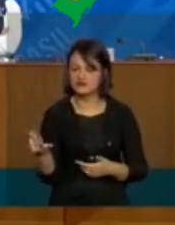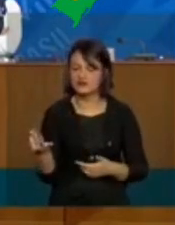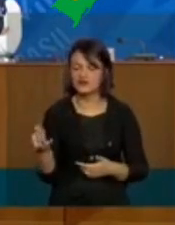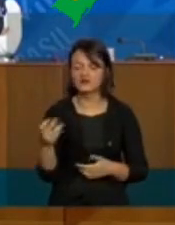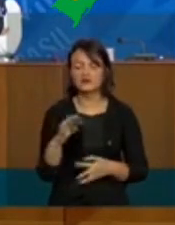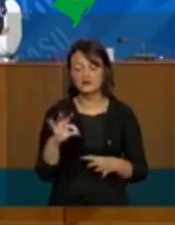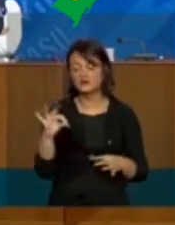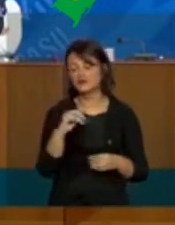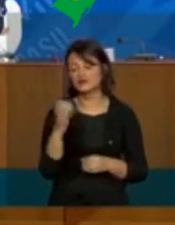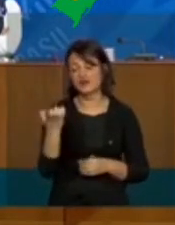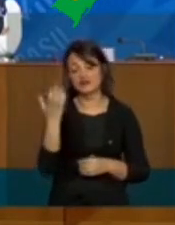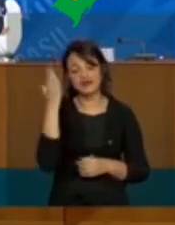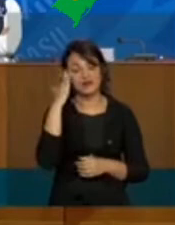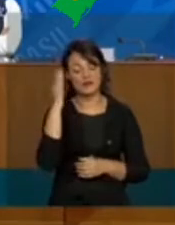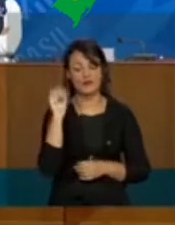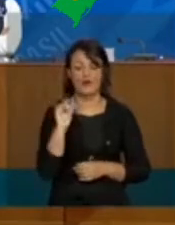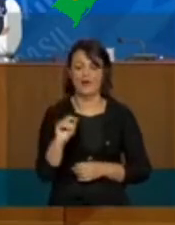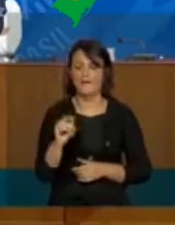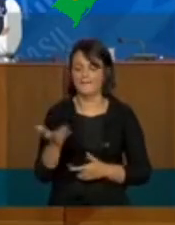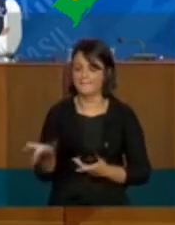querendo saber sobre isso daqui.